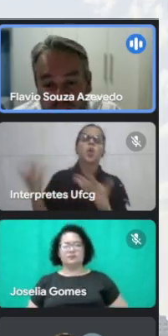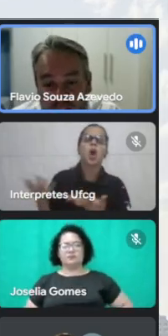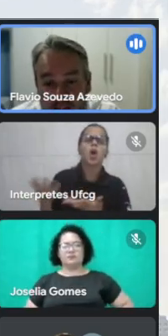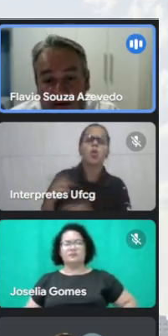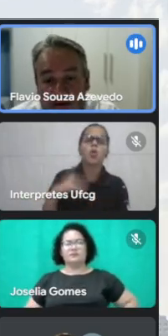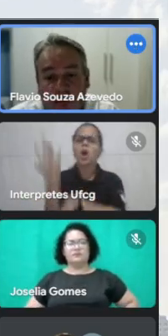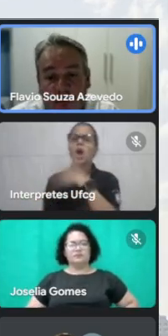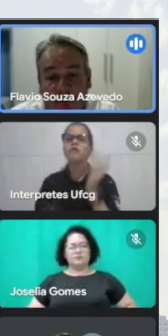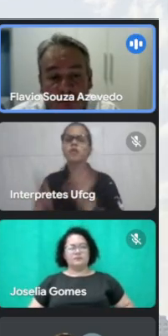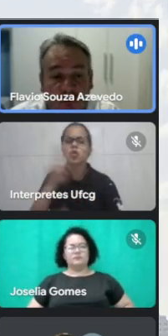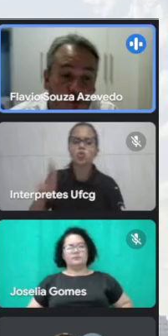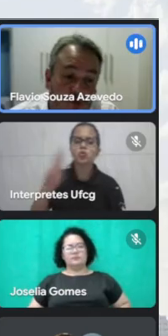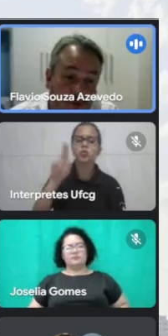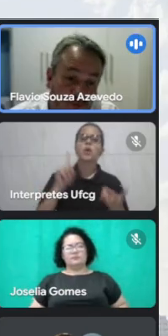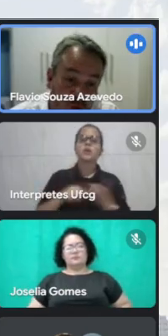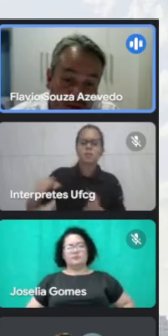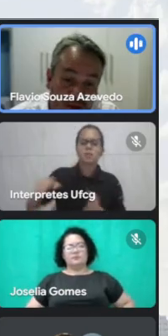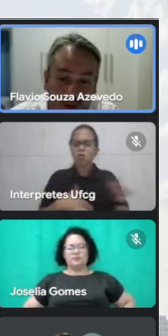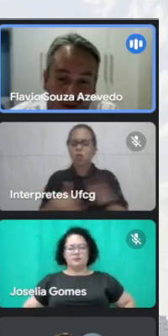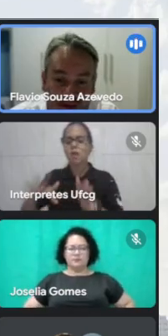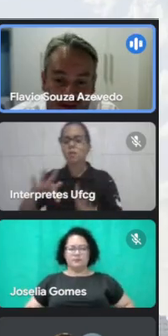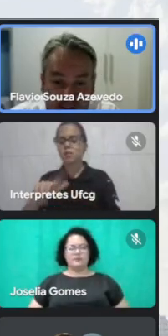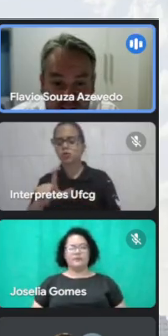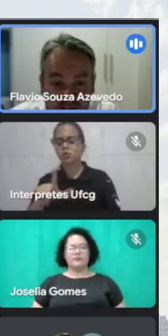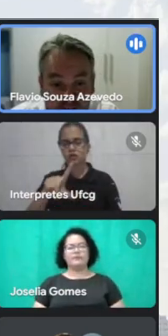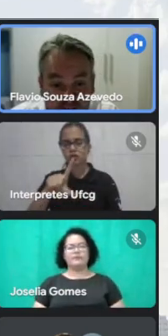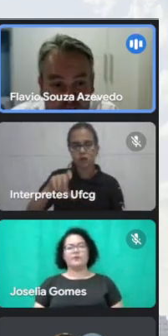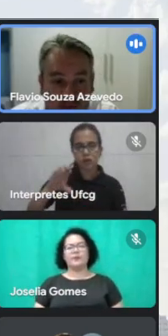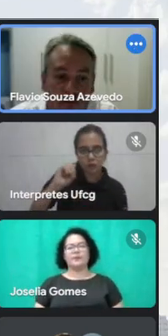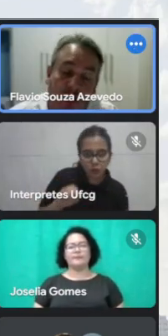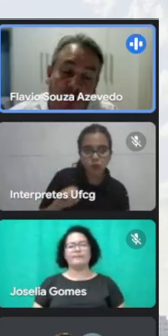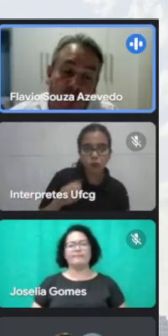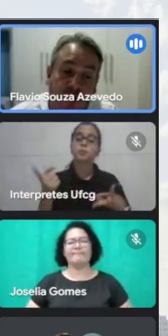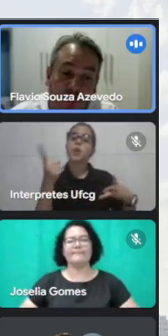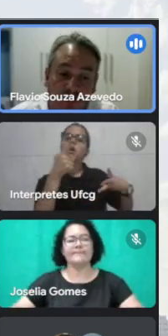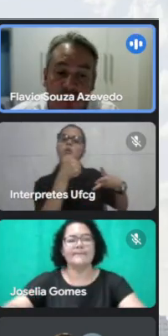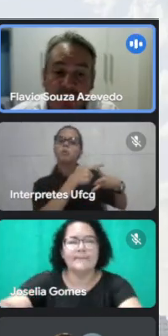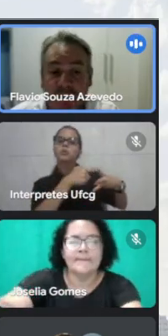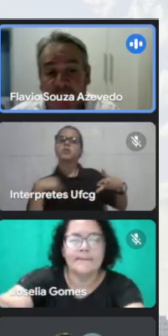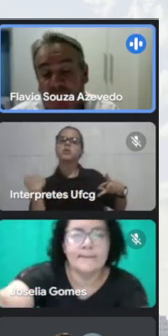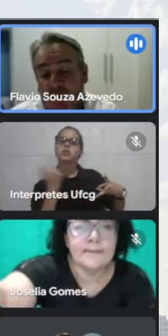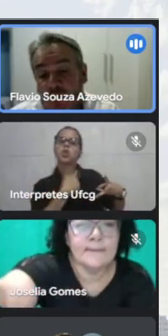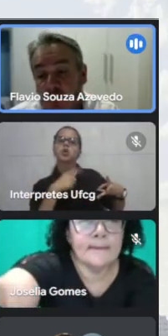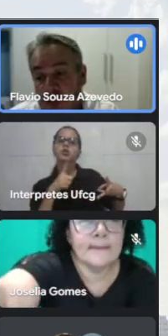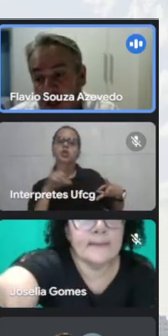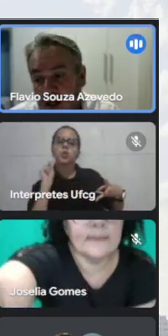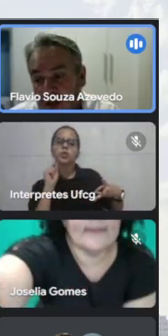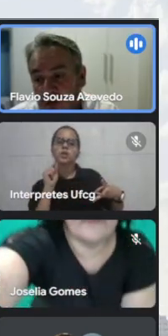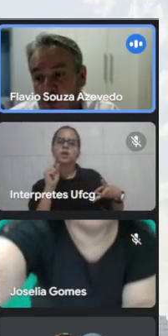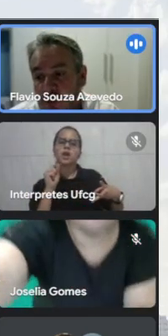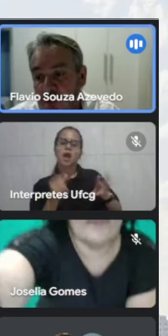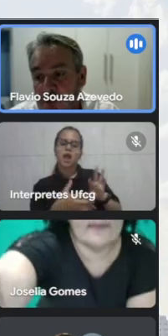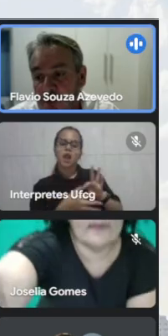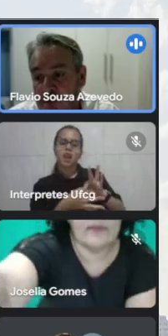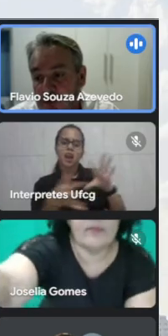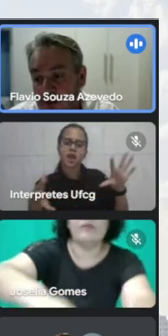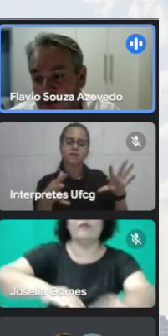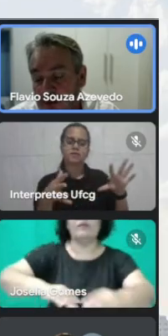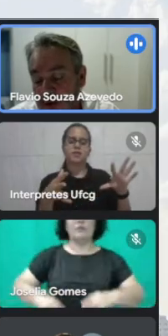à hidrologia, temos o fluxo de superfície livre e o fluxo de subterrâneo ou